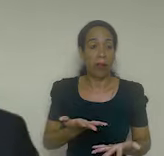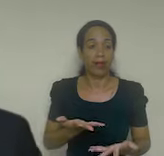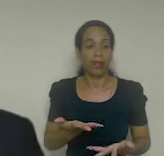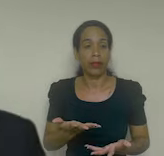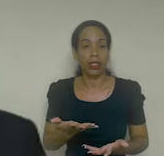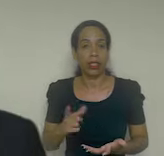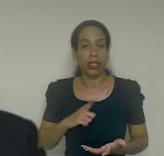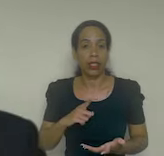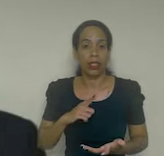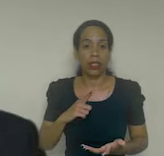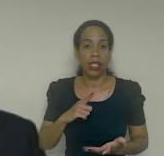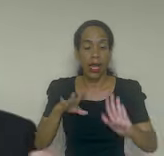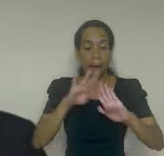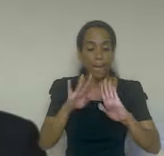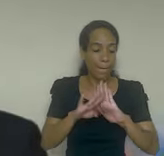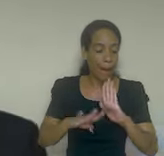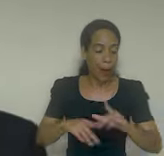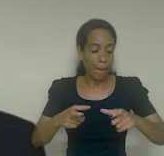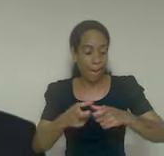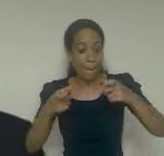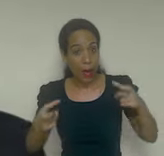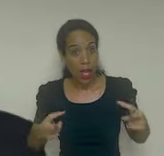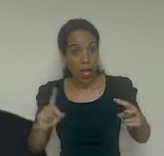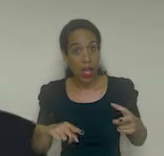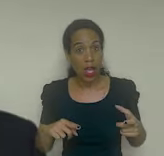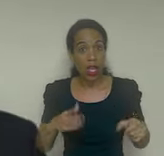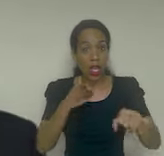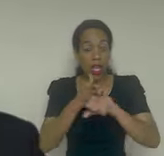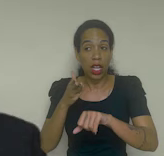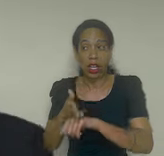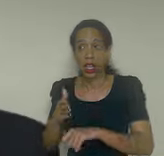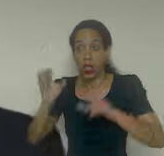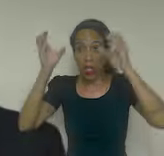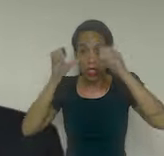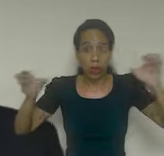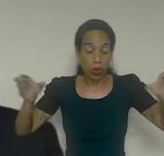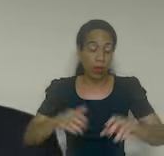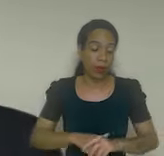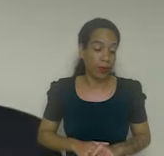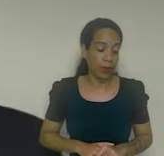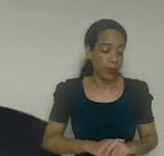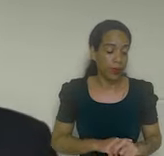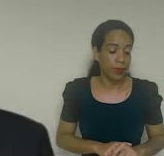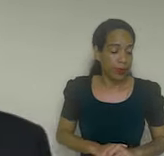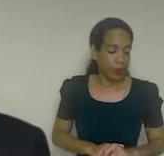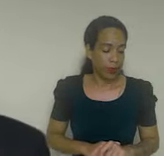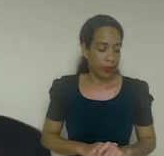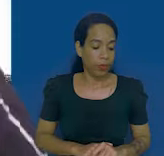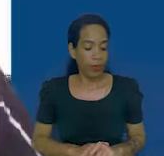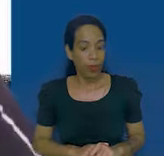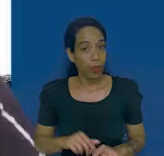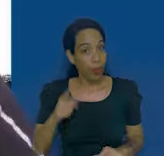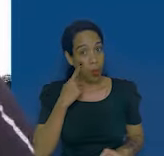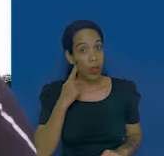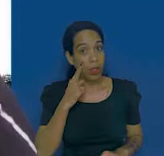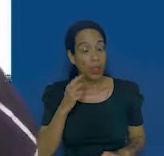refém dessas pautas maiores, né, que são enfrentadas lá nos tribunais superiores? Né? Olha, eu